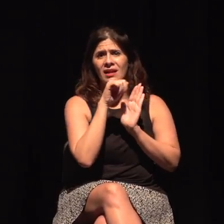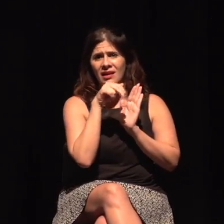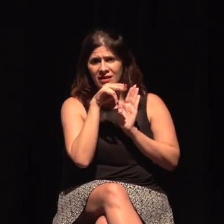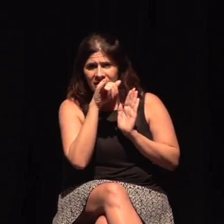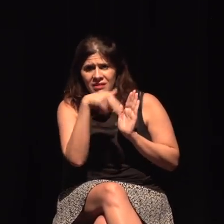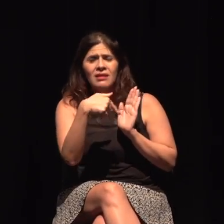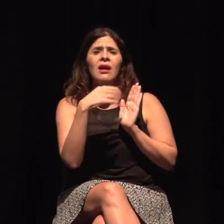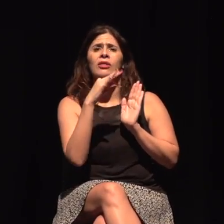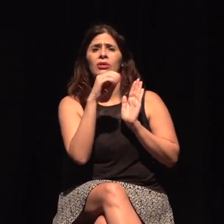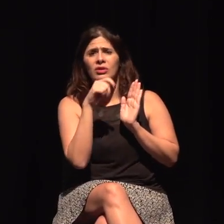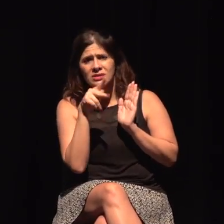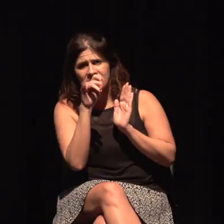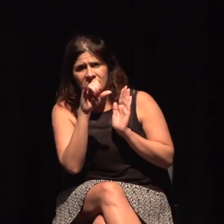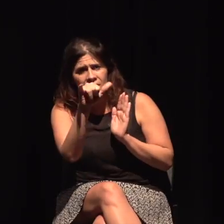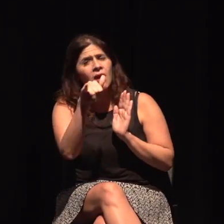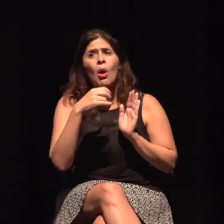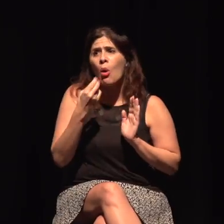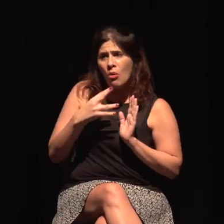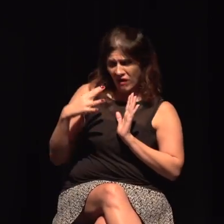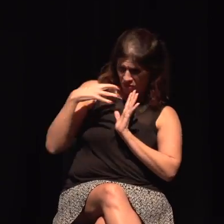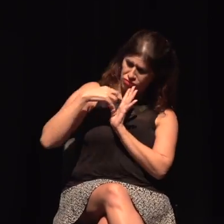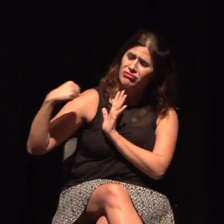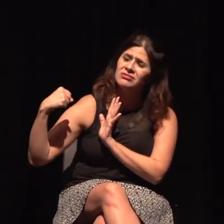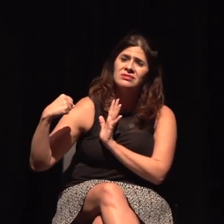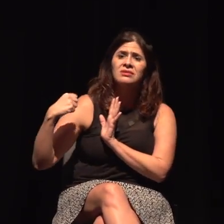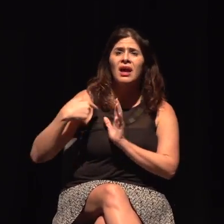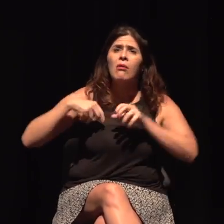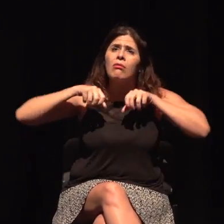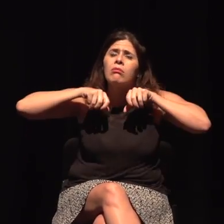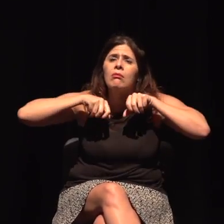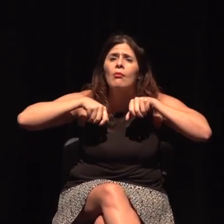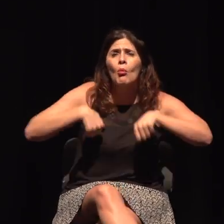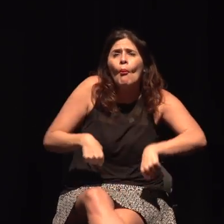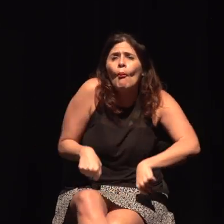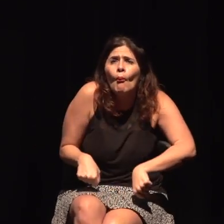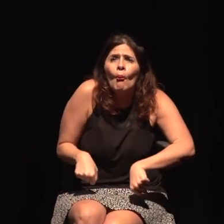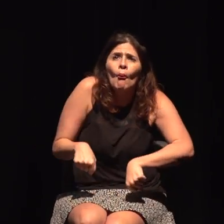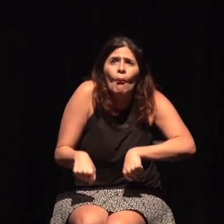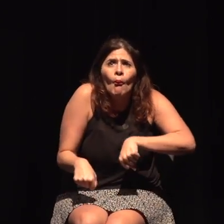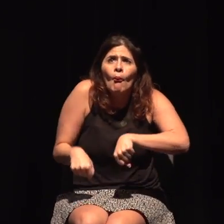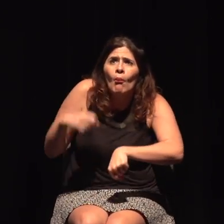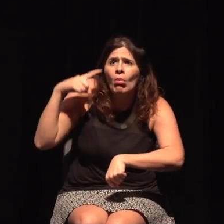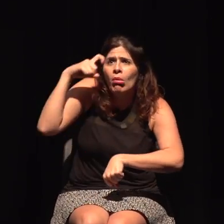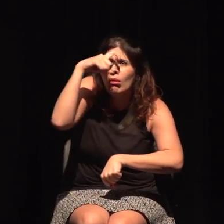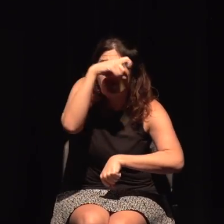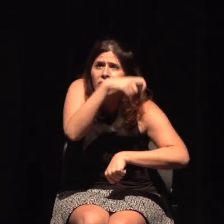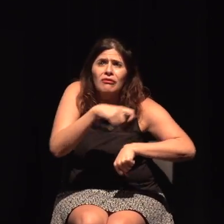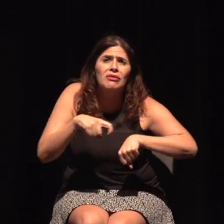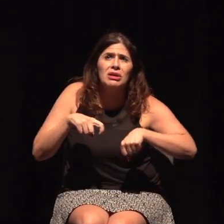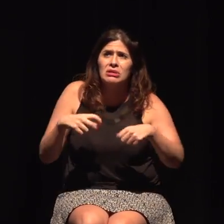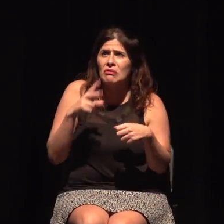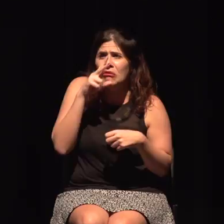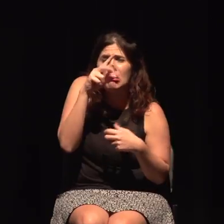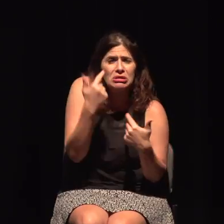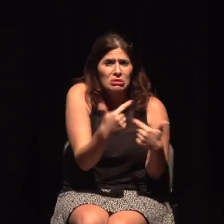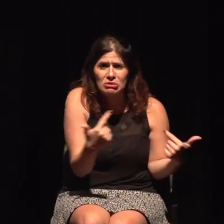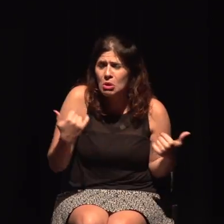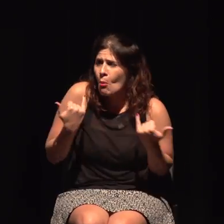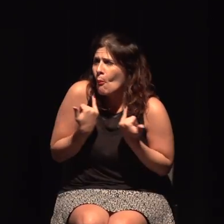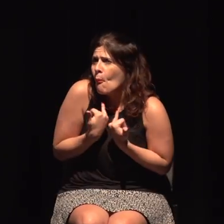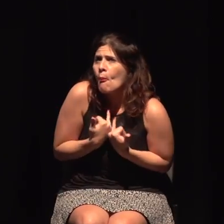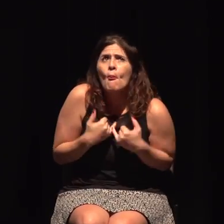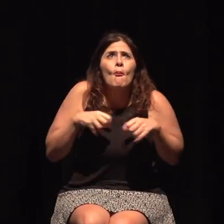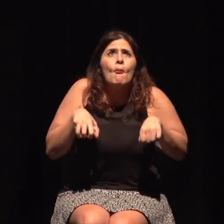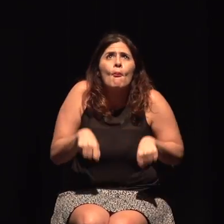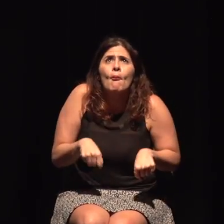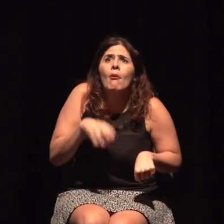lápis, matem Lenin e Trotsky ou eu serei comido, cartolina cujo peso nenhum eu mal aguentava com minha força nenhuma. Creio que já são